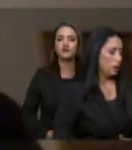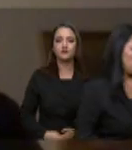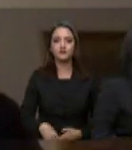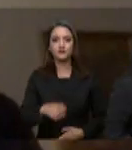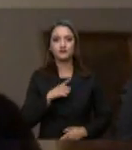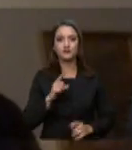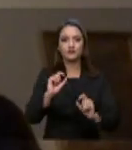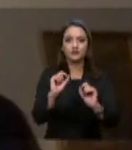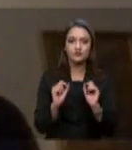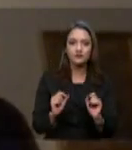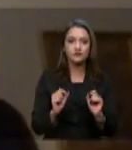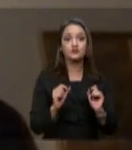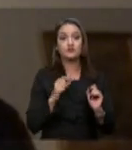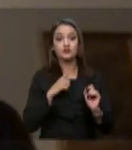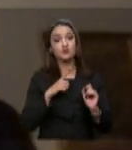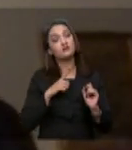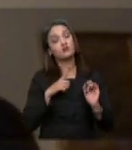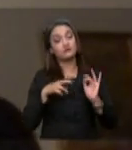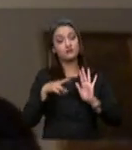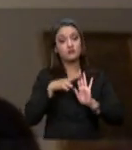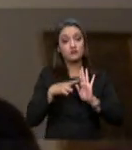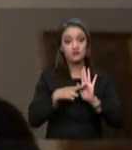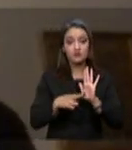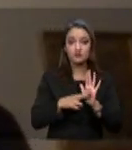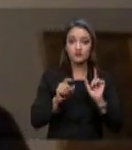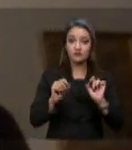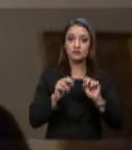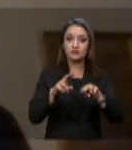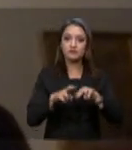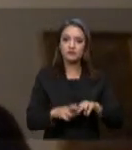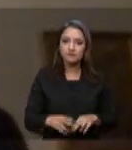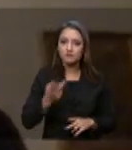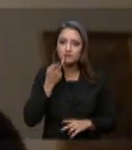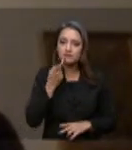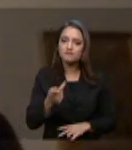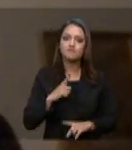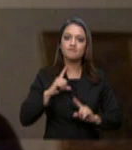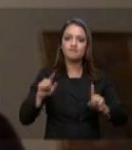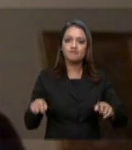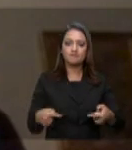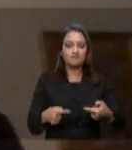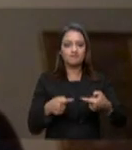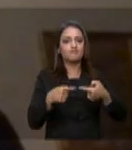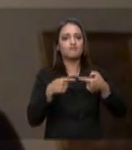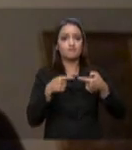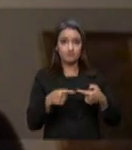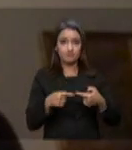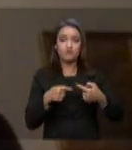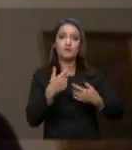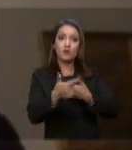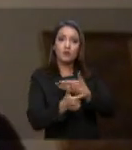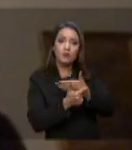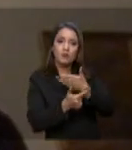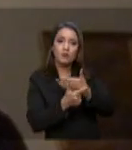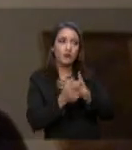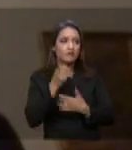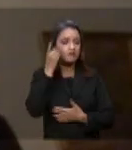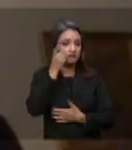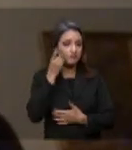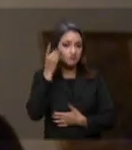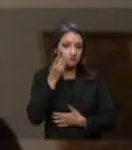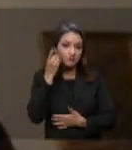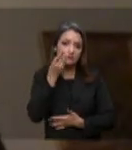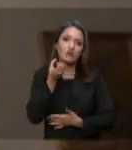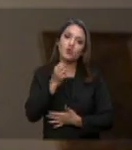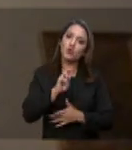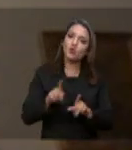proteção da Norma se restringe as manifestações que guardem relação com o exercício do mandato ou as